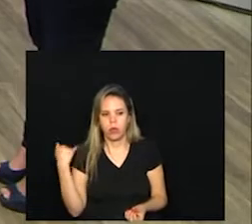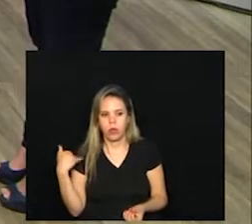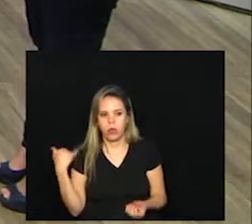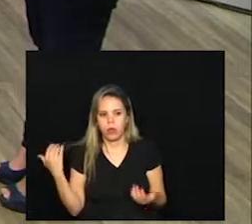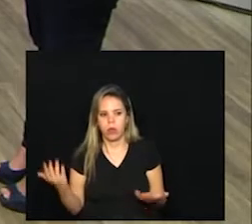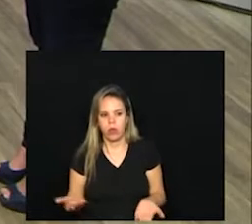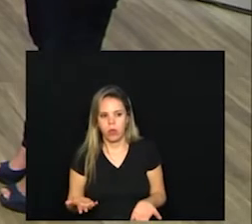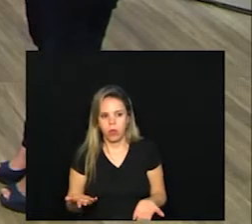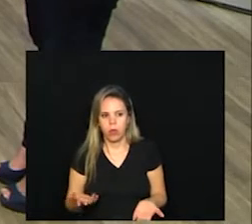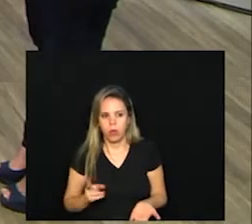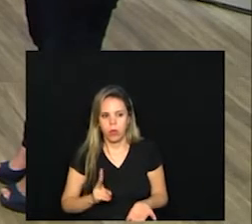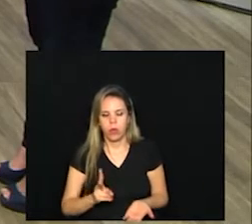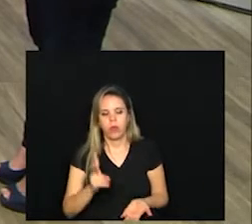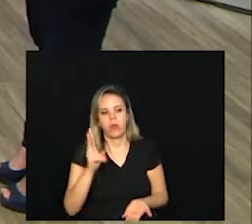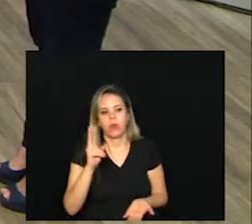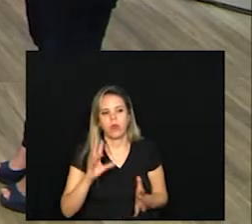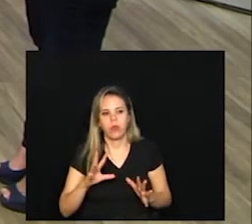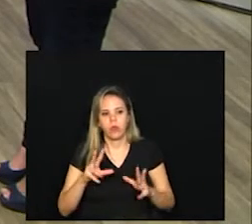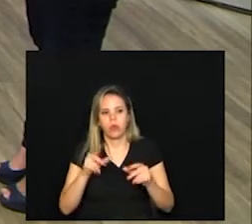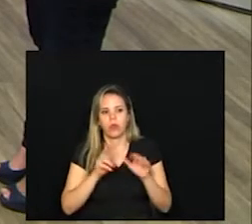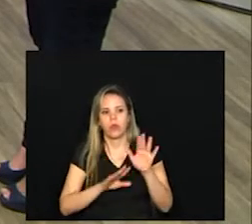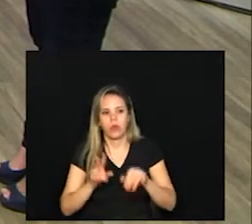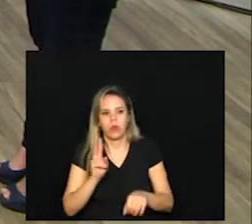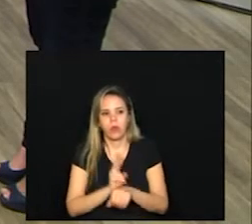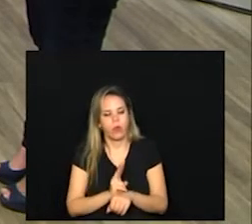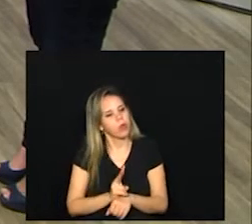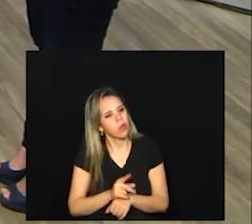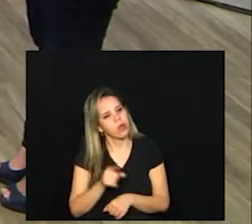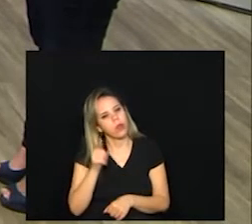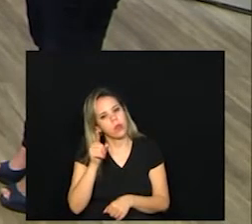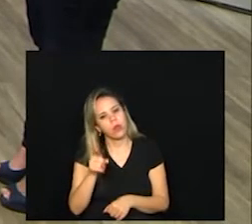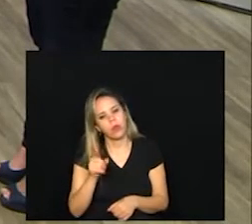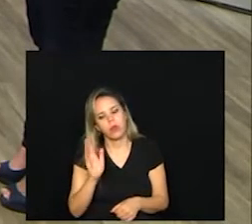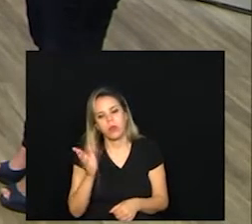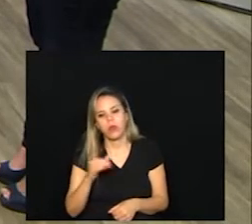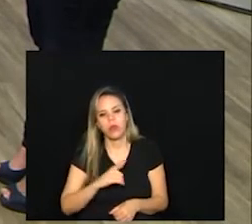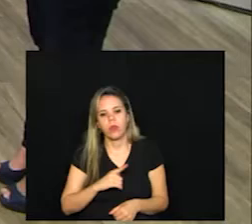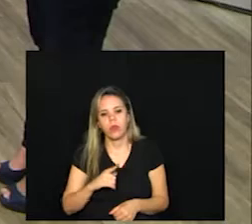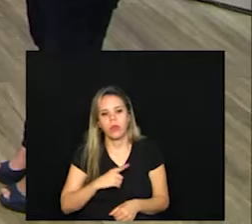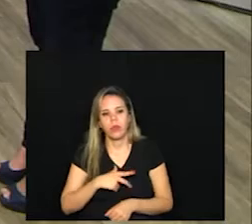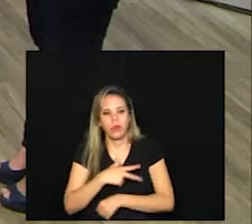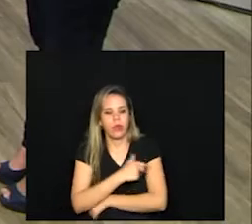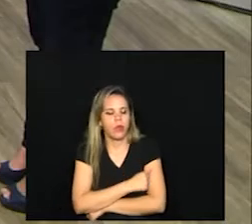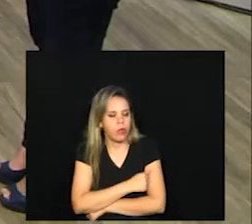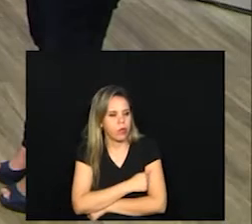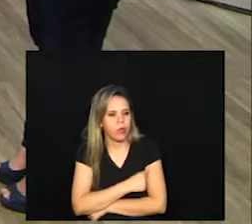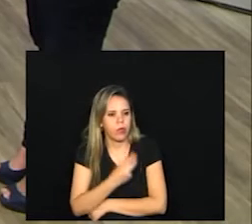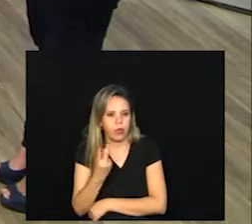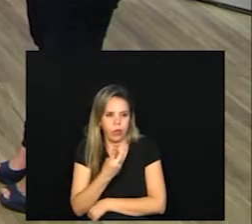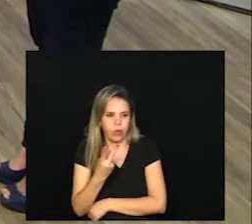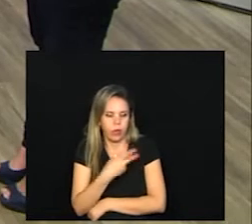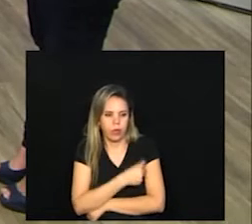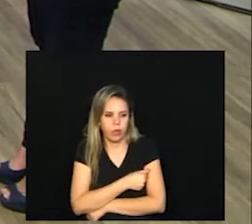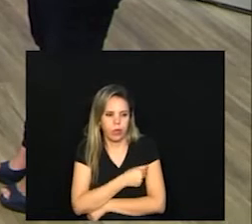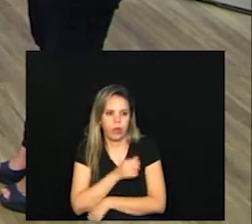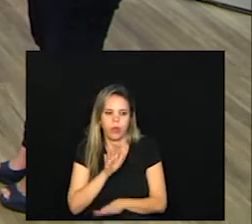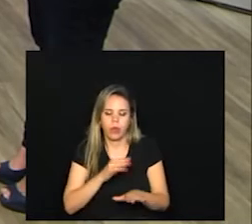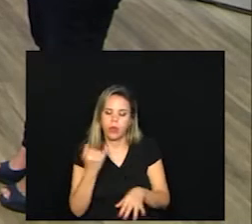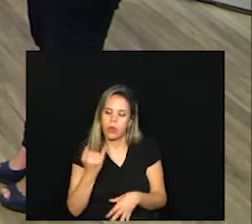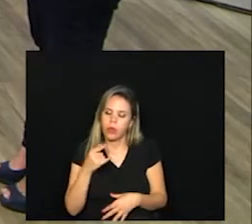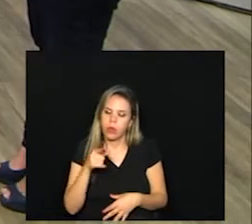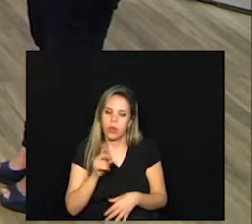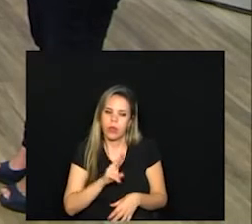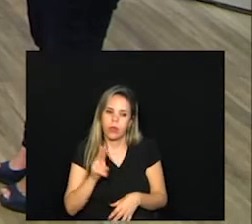Então, continue com todos os cuidados, mesmo você que já tenha se vacinado com as duas doses, é